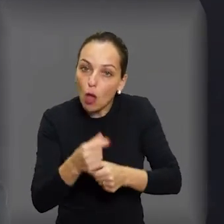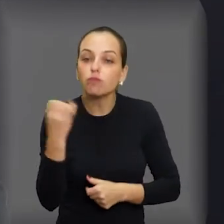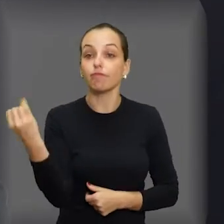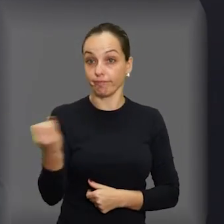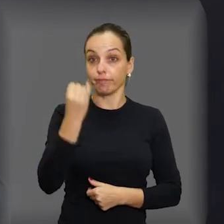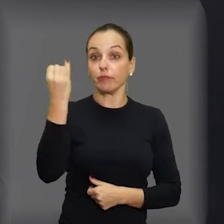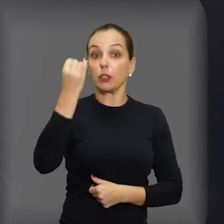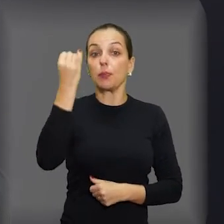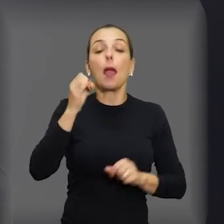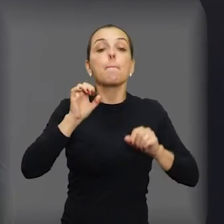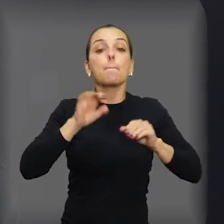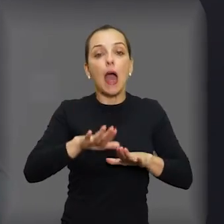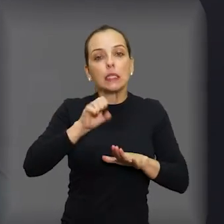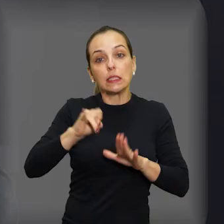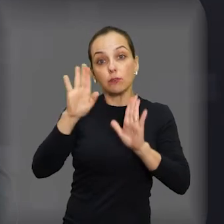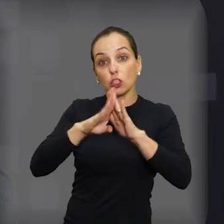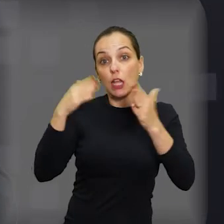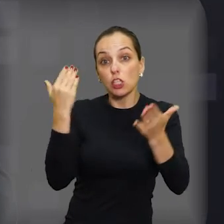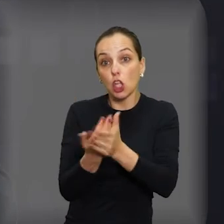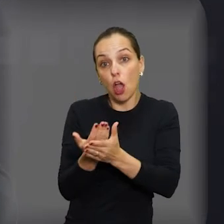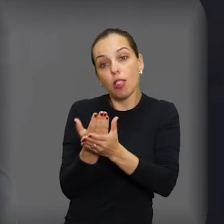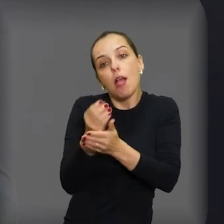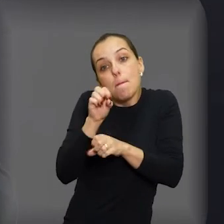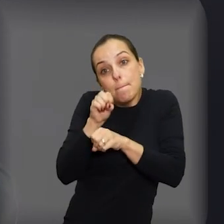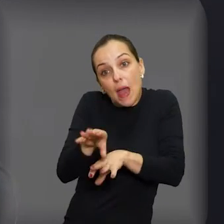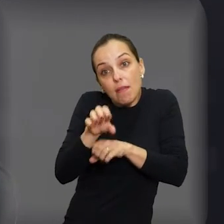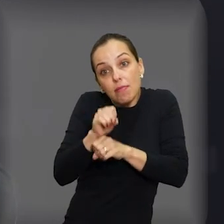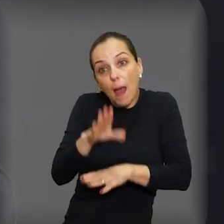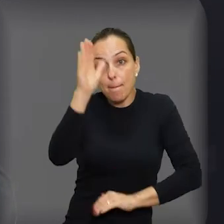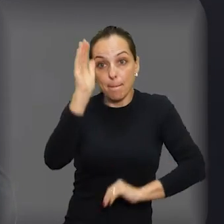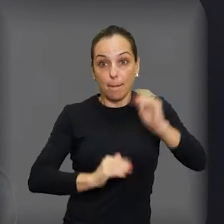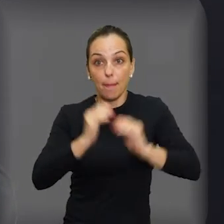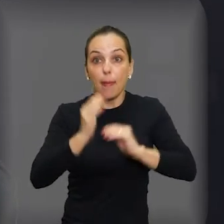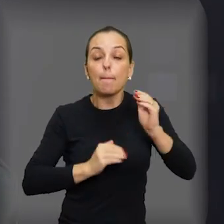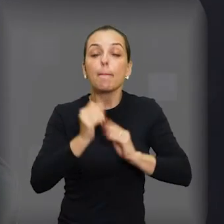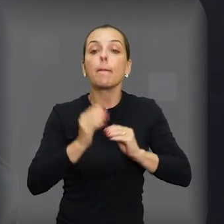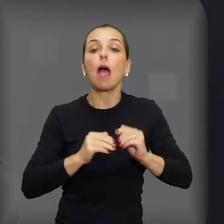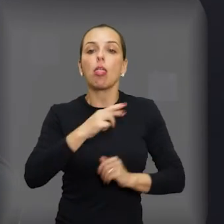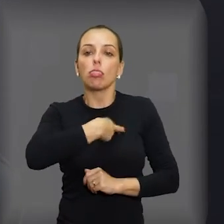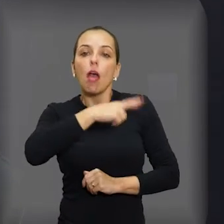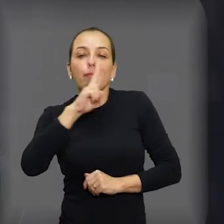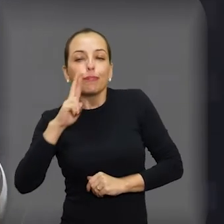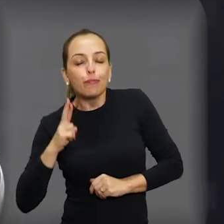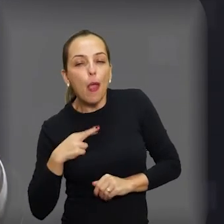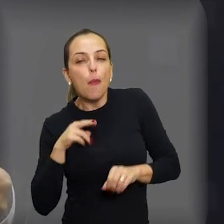que ser feito, eu acredito que isso seria mais efetivo